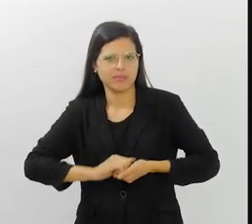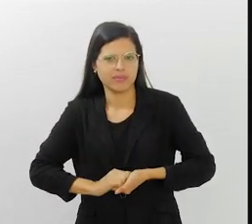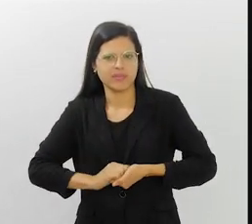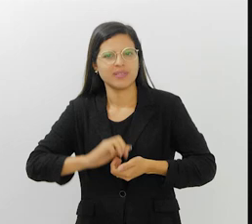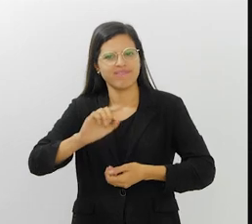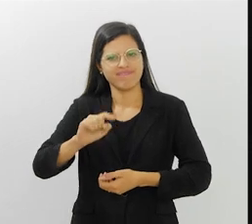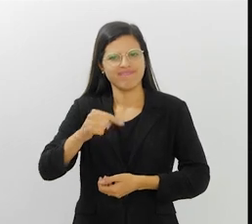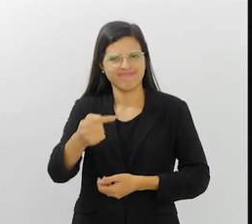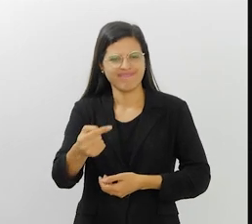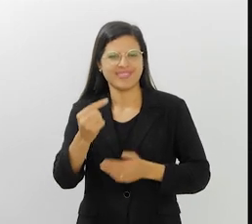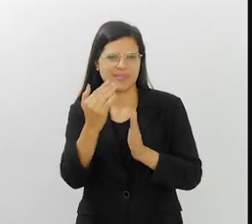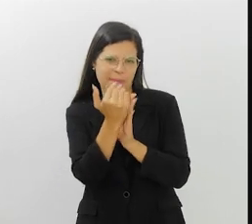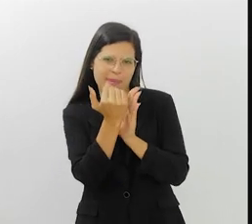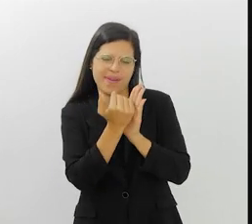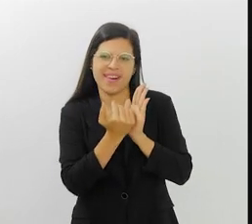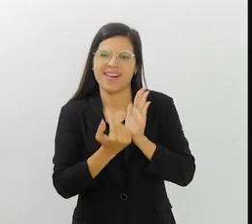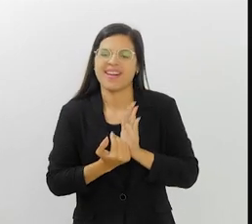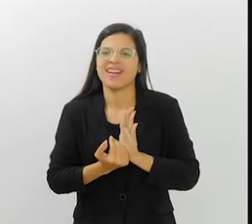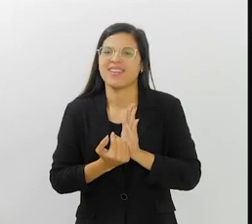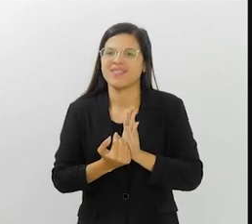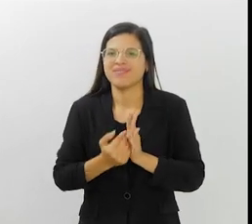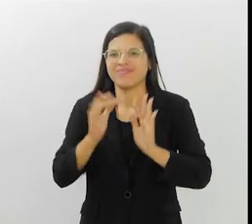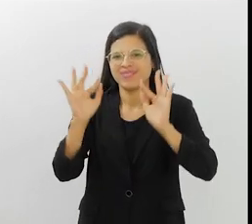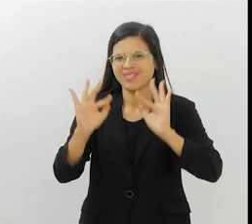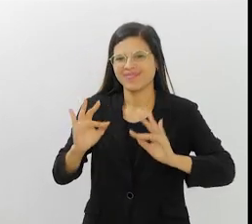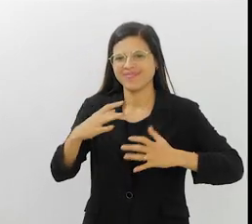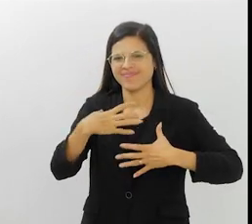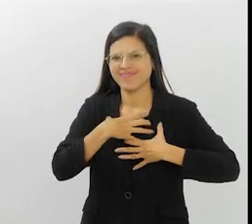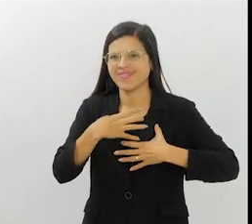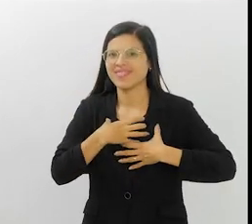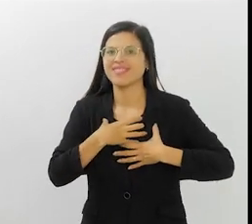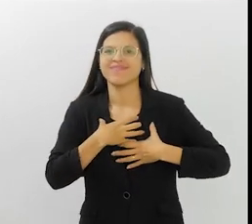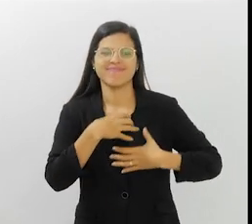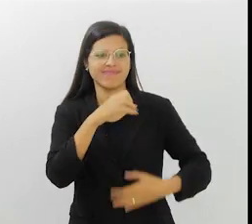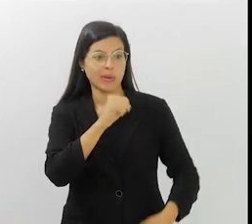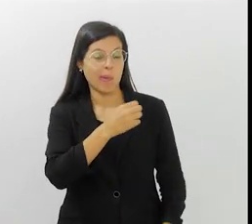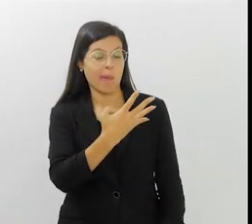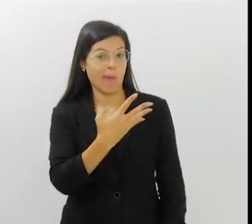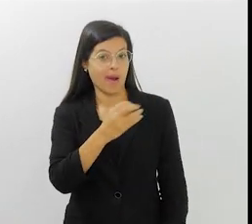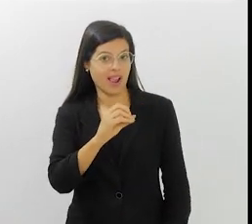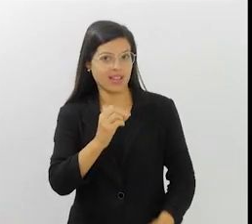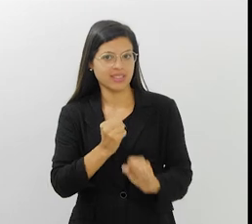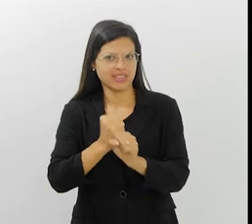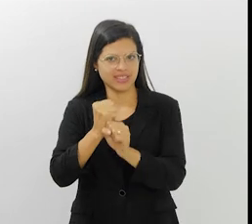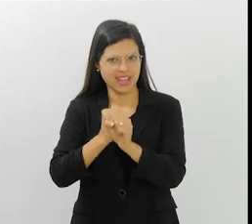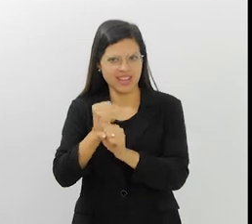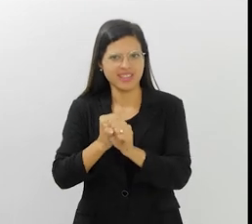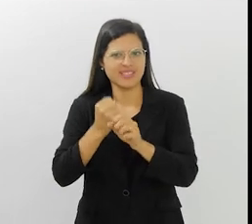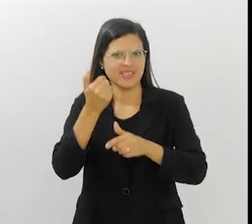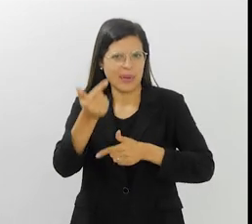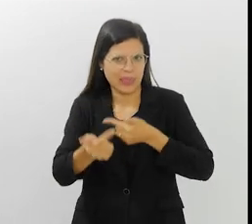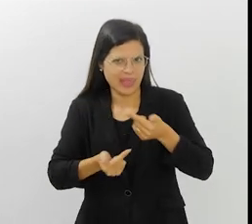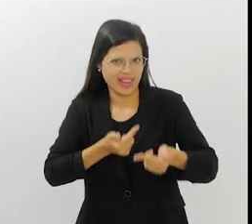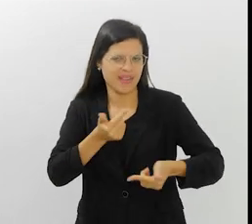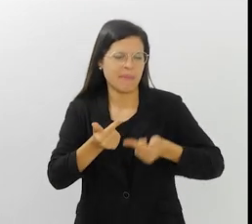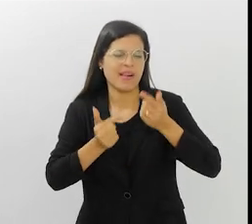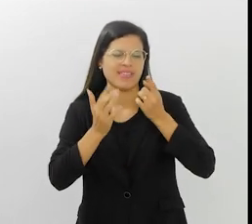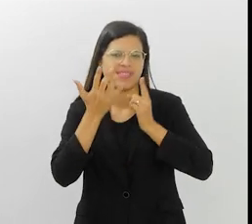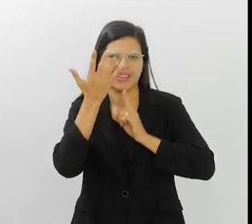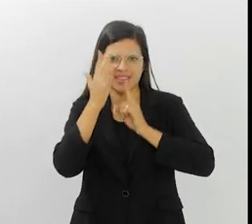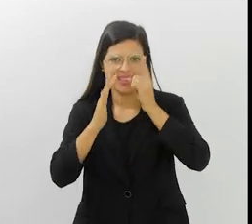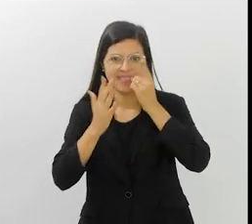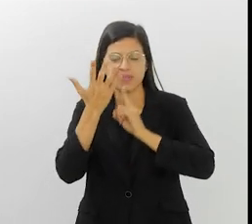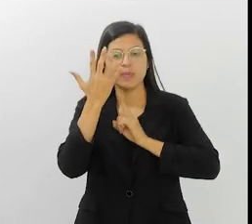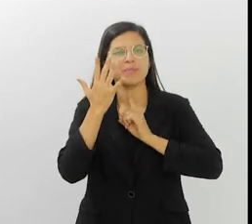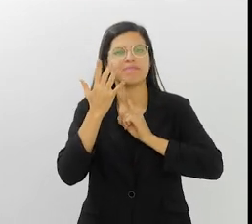Quintais. Legal, né? Fico muito feliz de estar aqui, cara. São 40 anos, né, que eu trabalho, que eu milito, como dizem, no carnaval, né? E